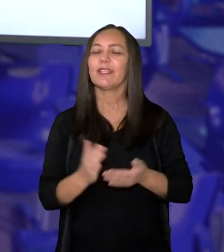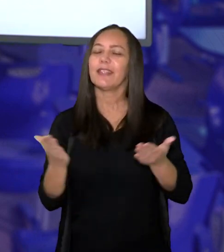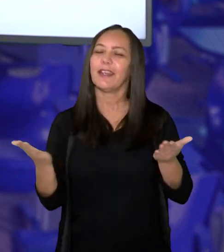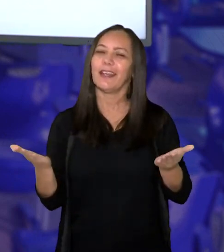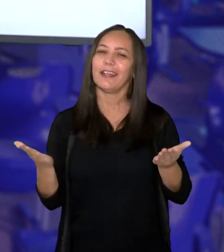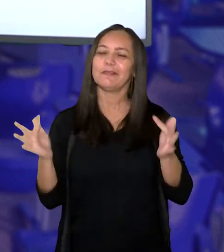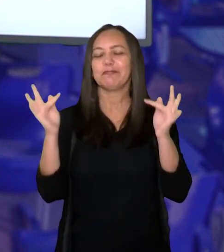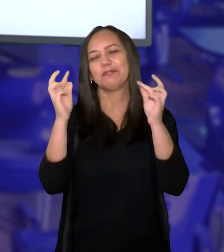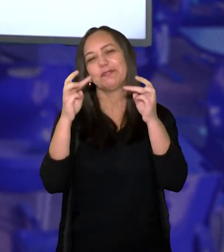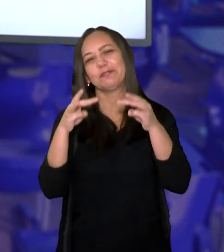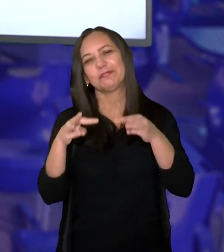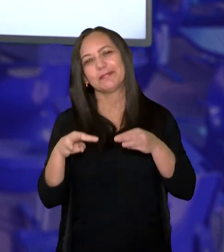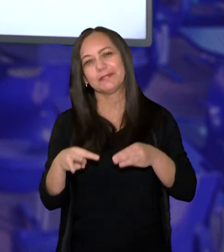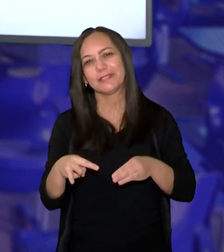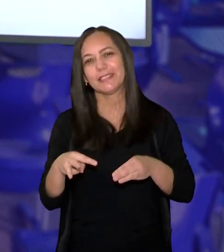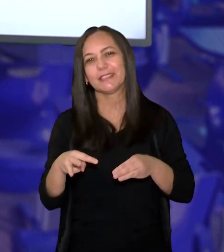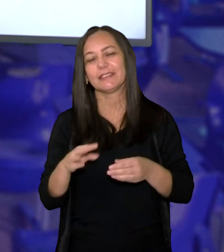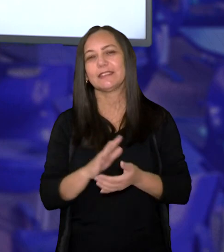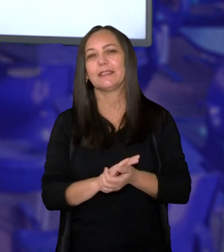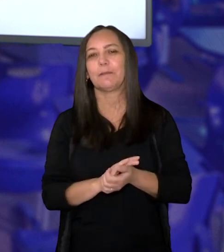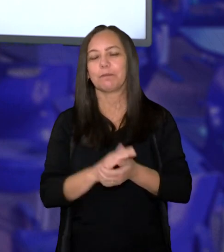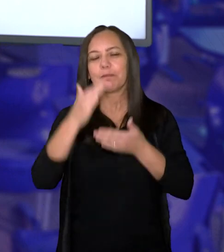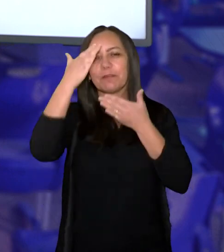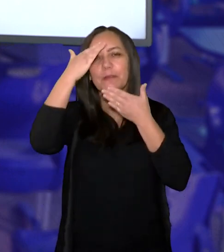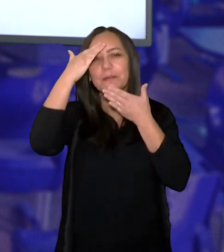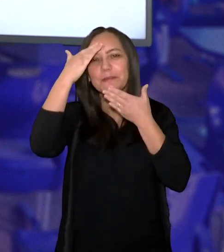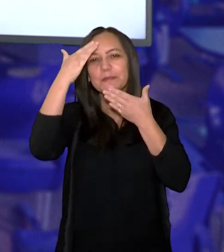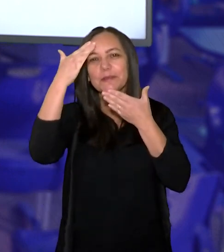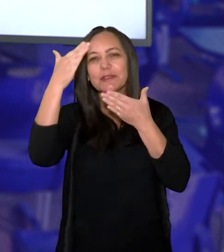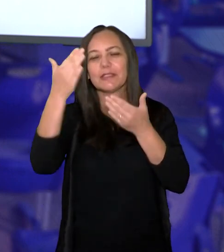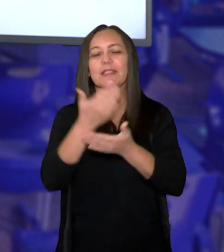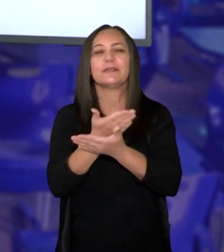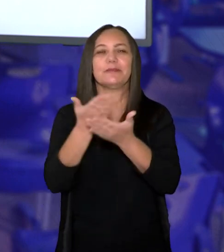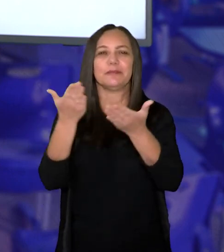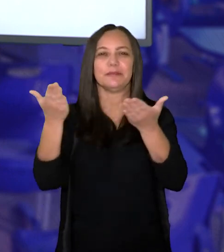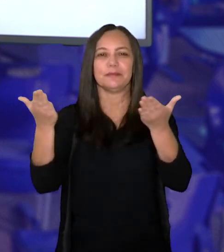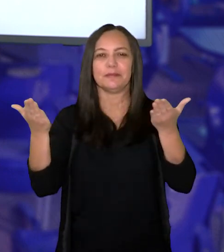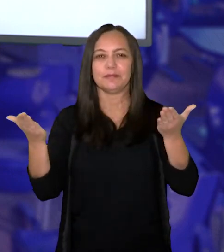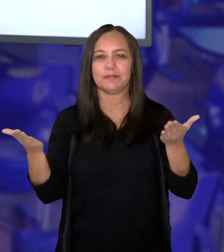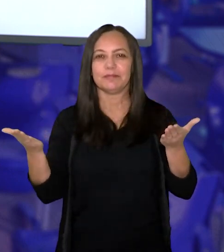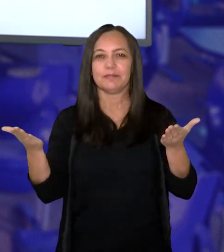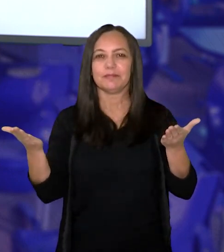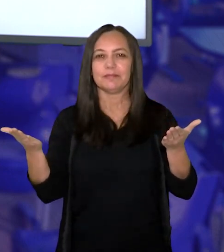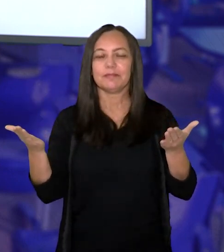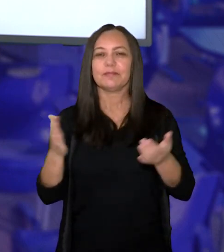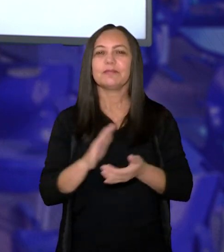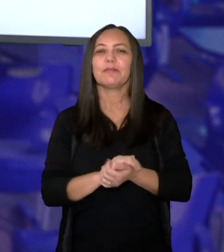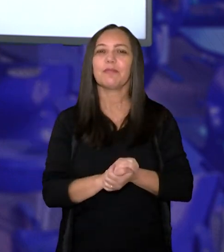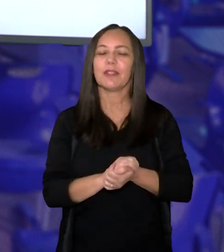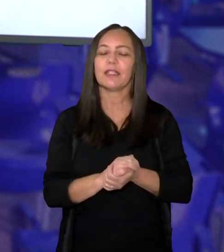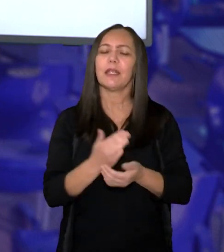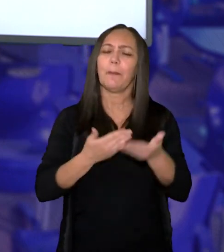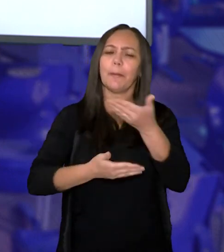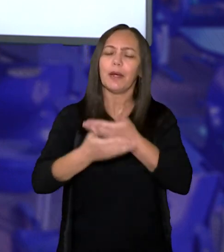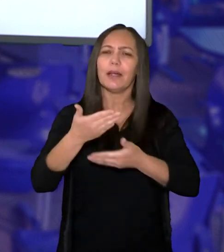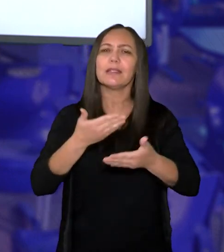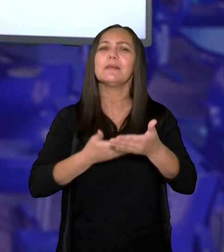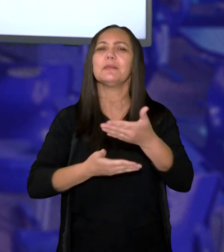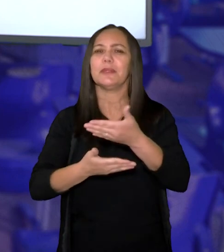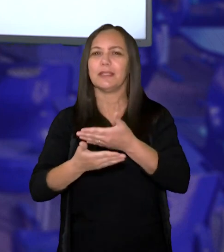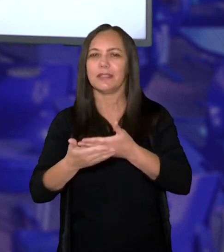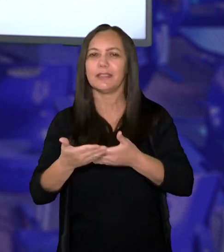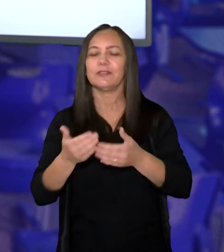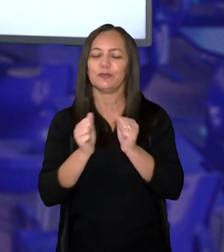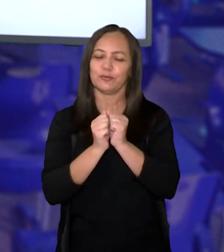E chegou ao final. Nós agradecemos a todos por ter assistido e